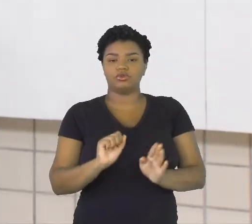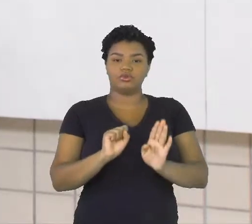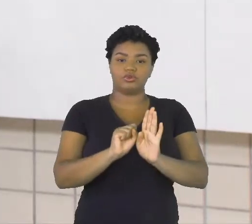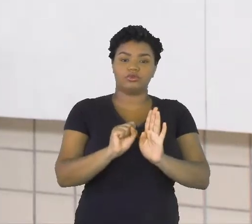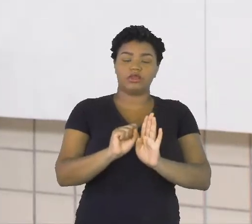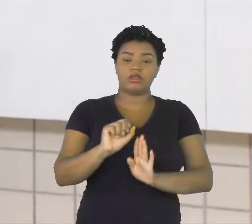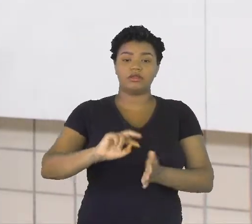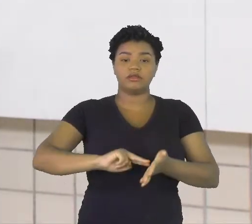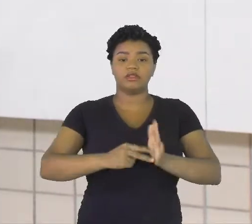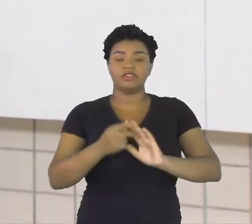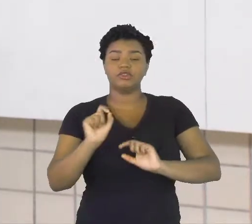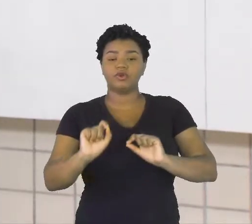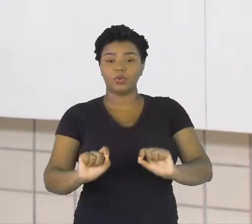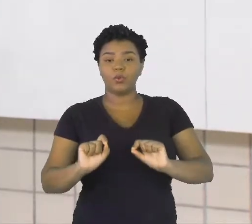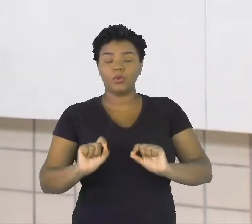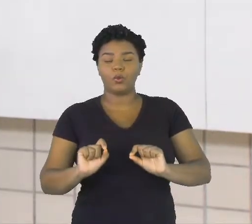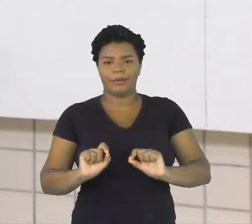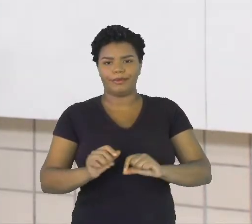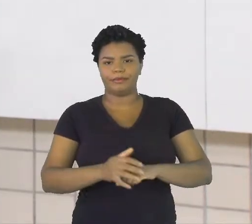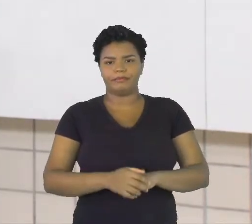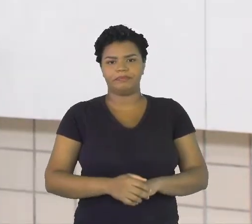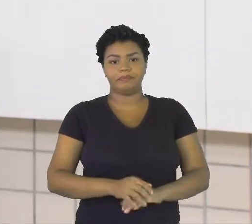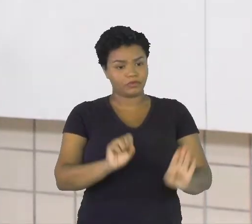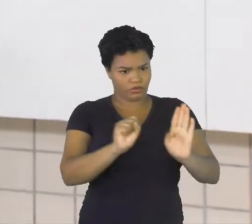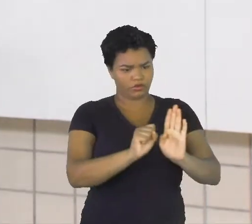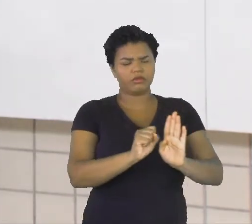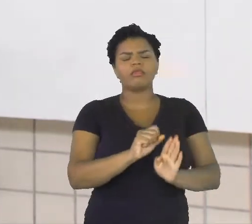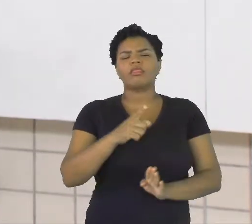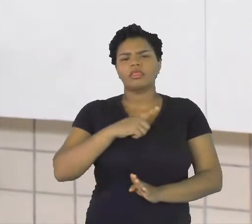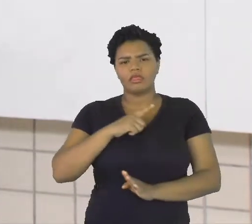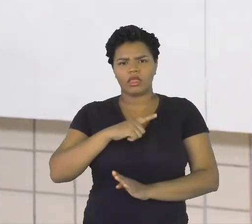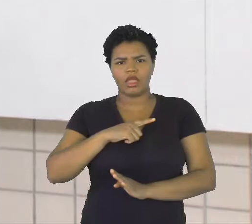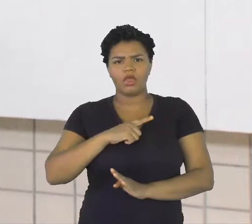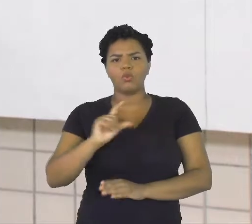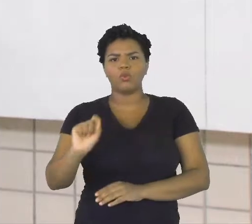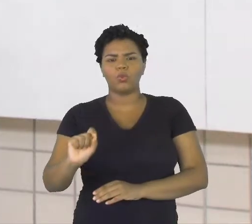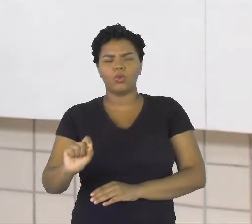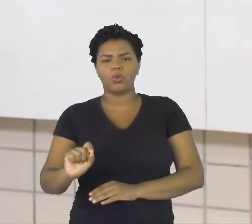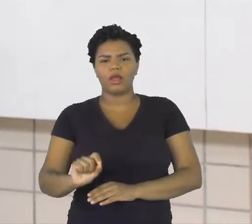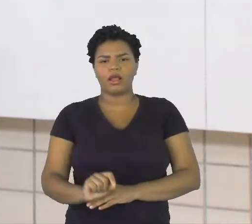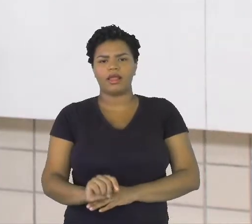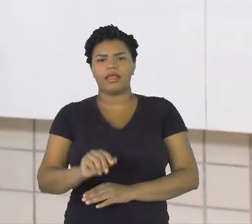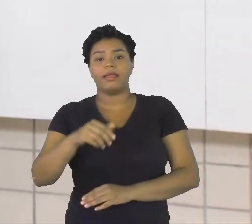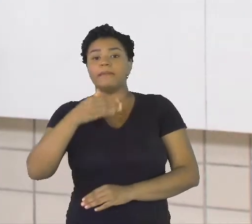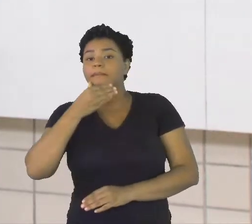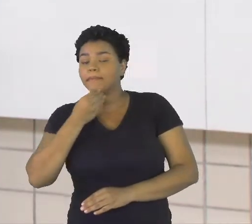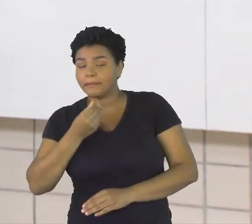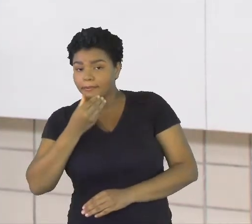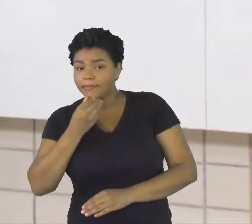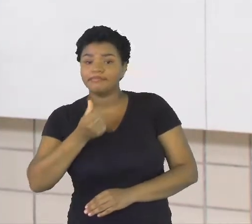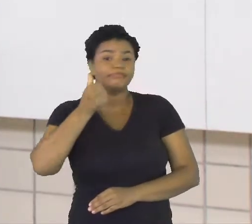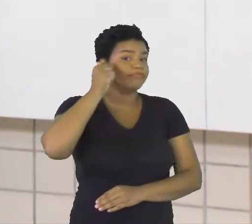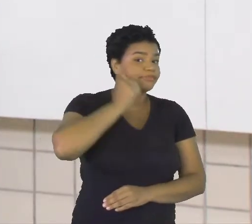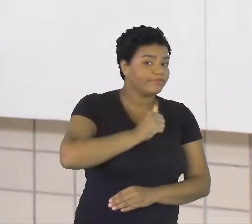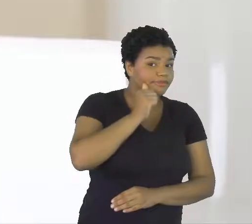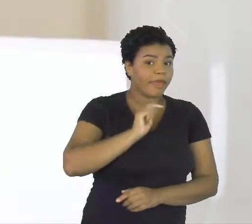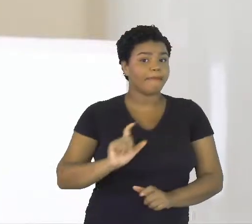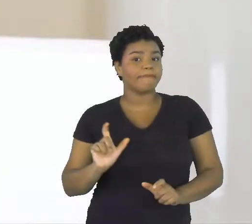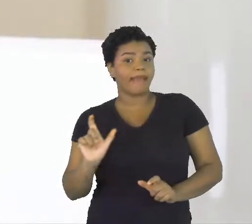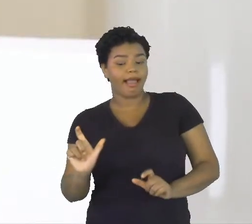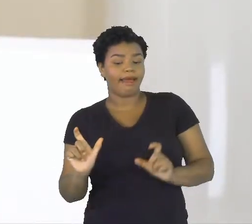que o substantivo possui gêneros masculino e feminino. Diga,